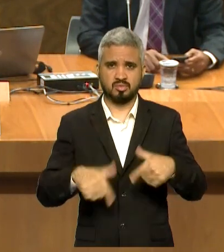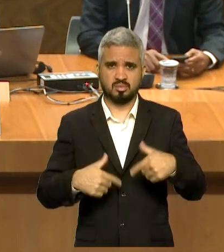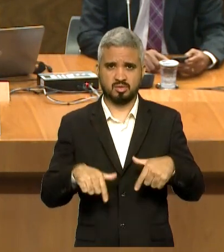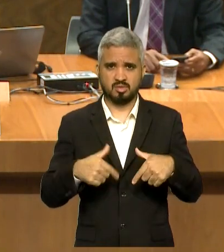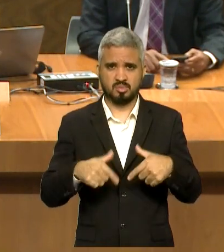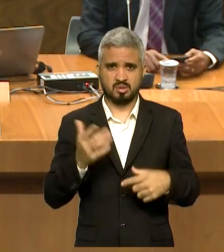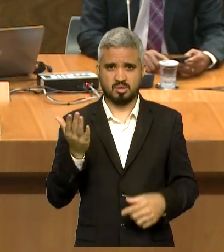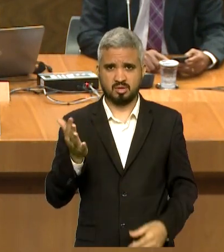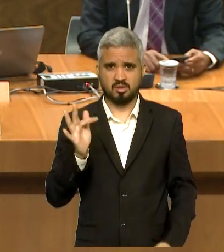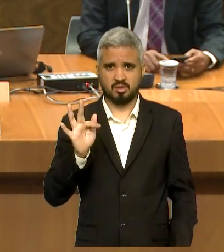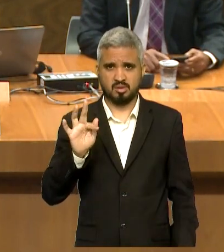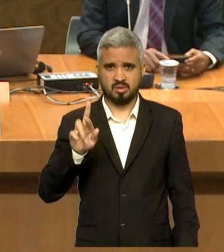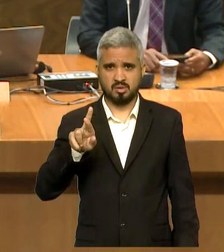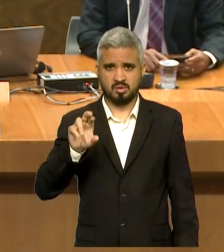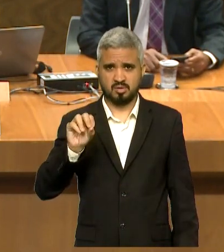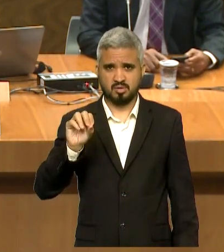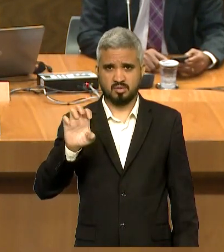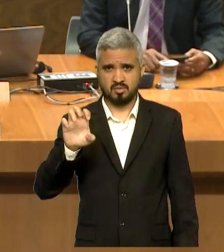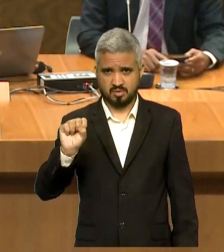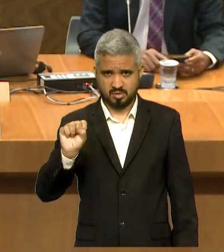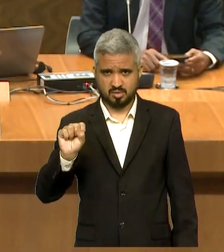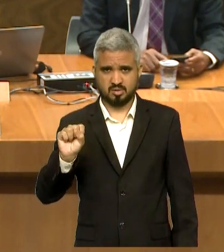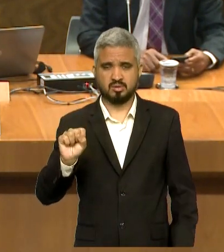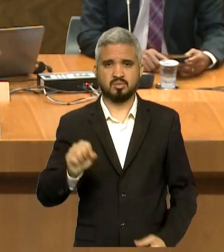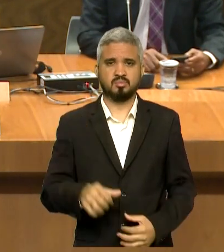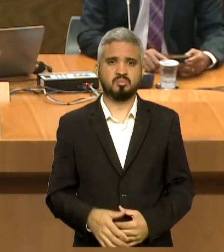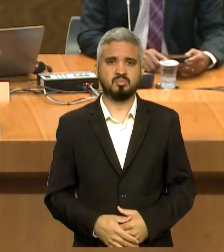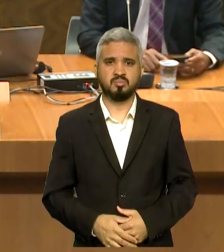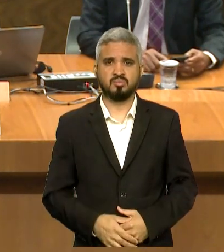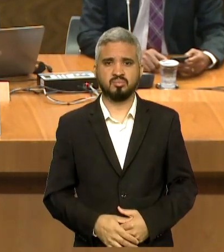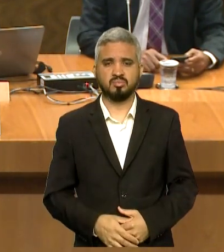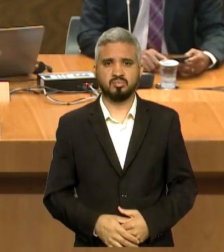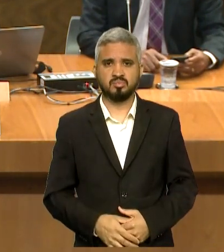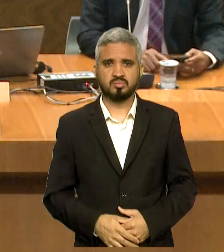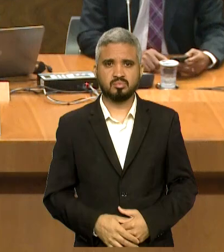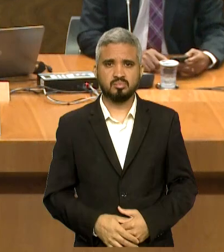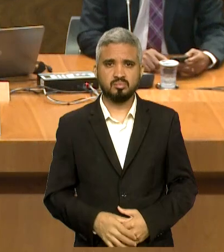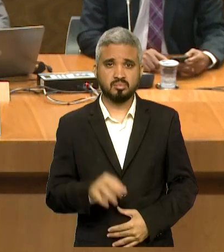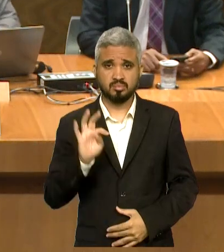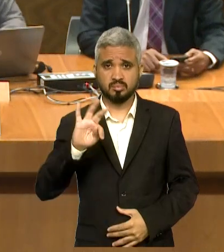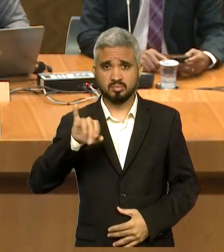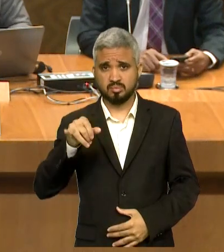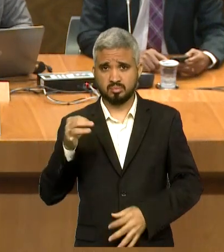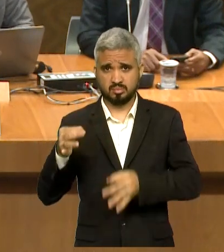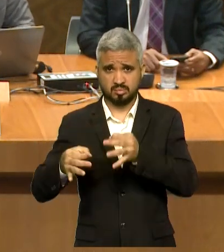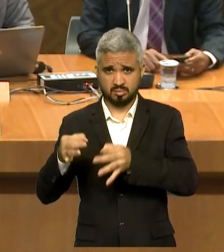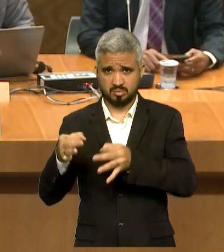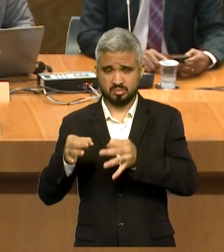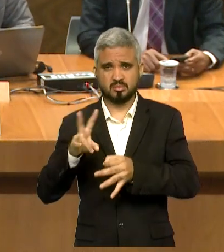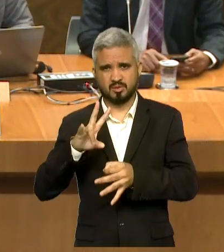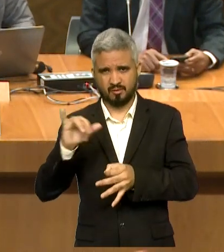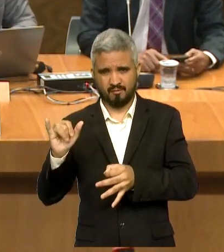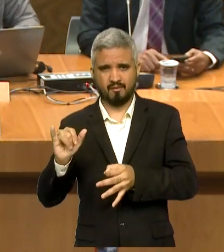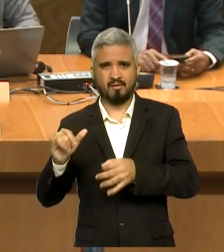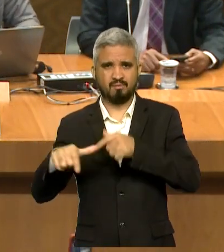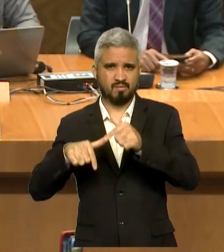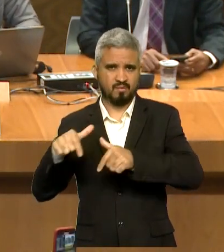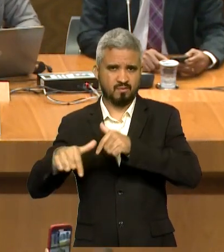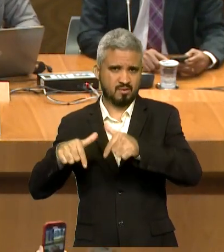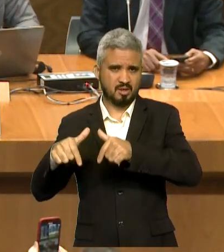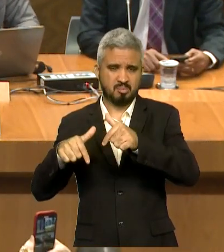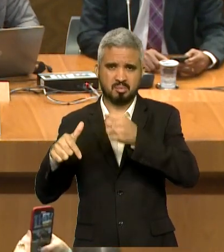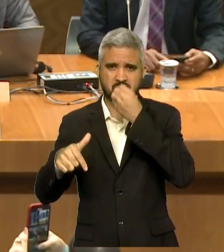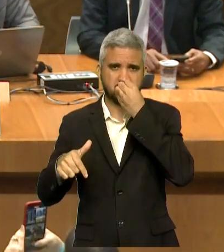Tribunal de Justiça ganha muito com ele à frente do tribunal. É um desembargador atuante, tem um trabalho muito